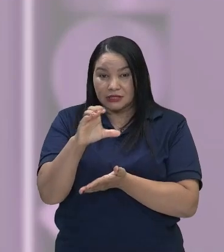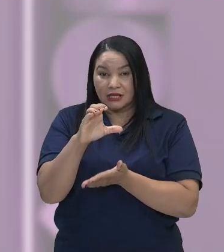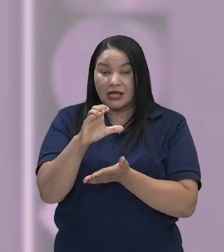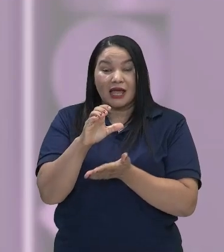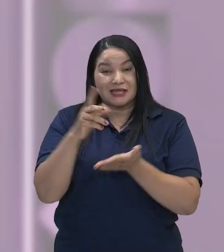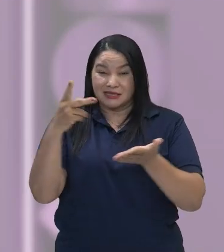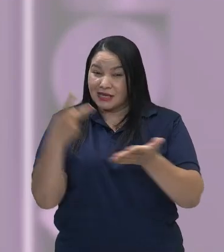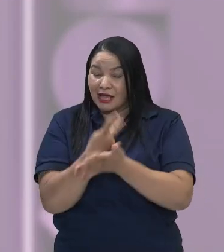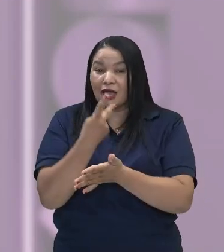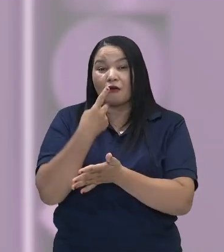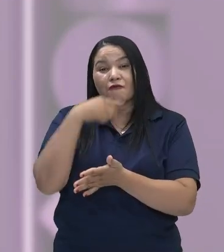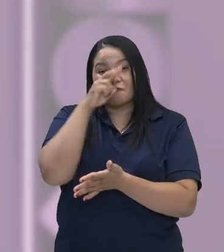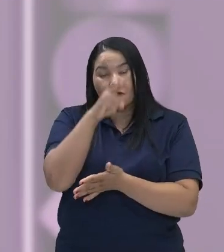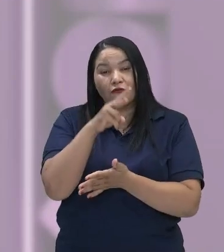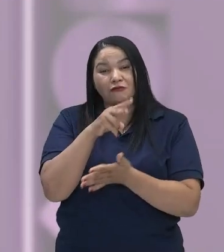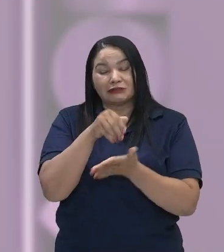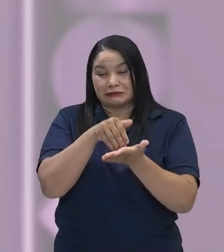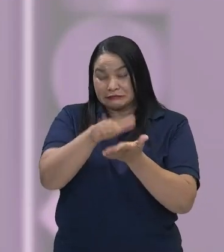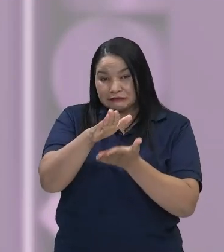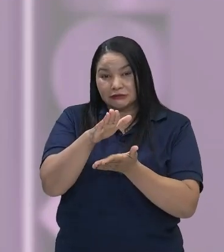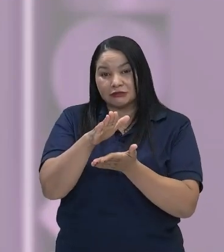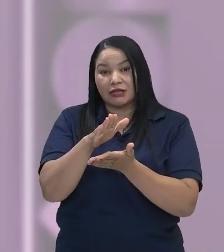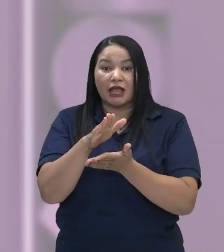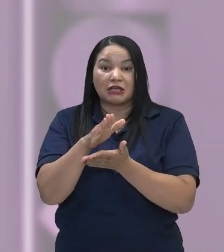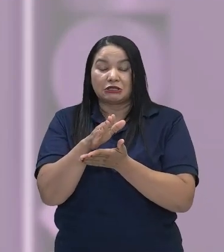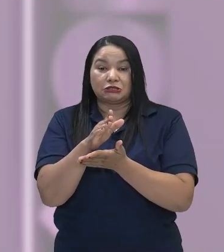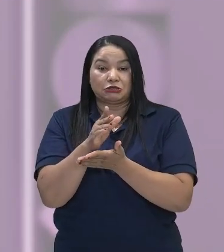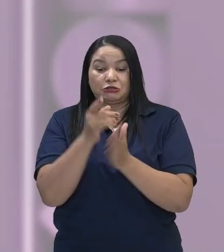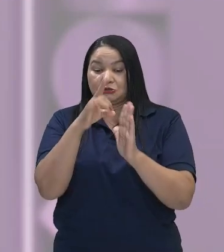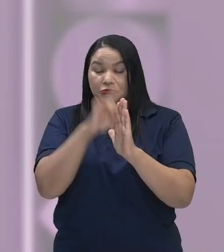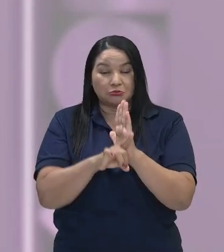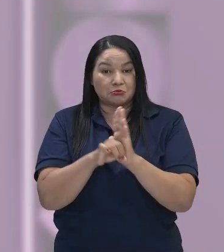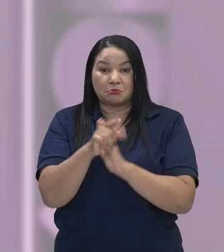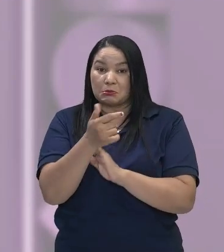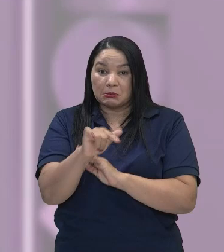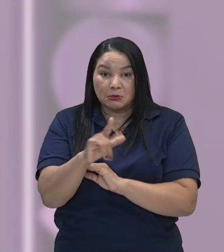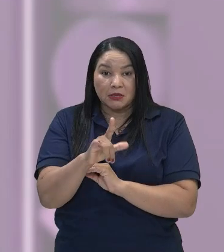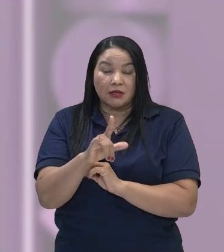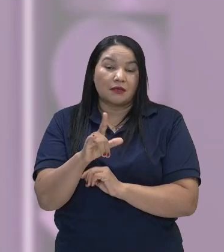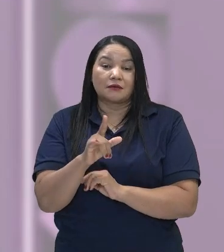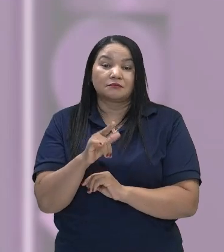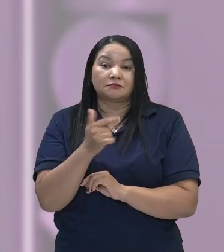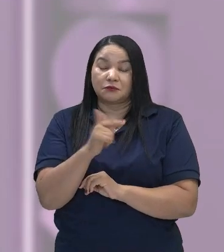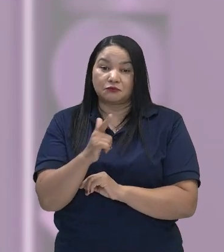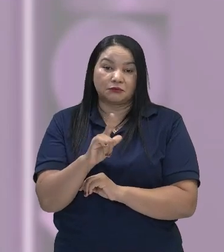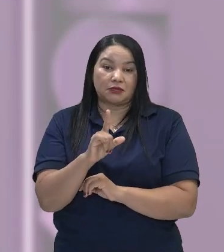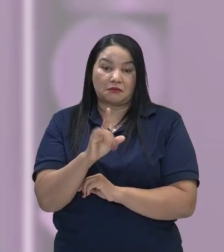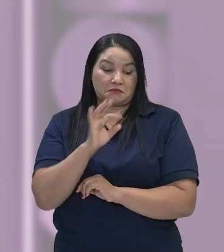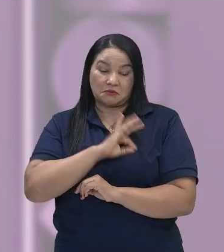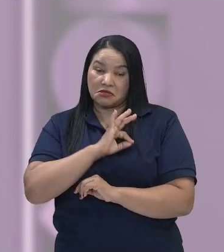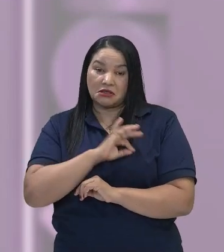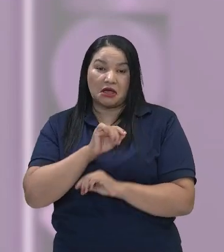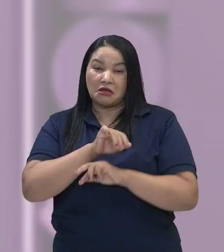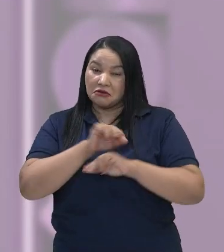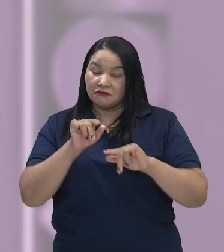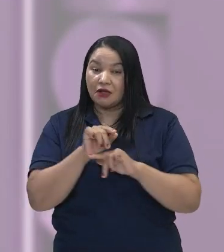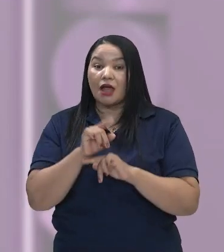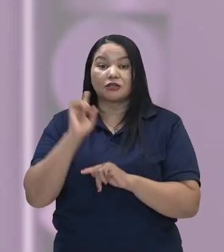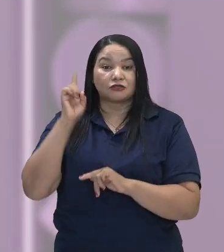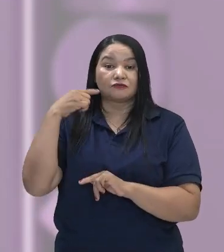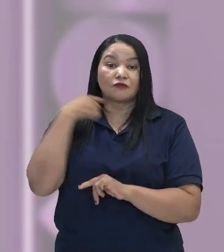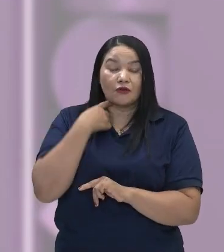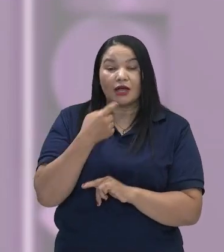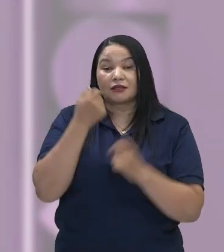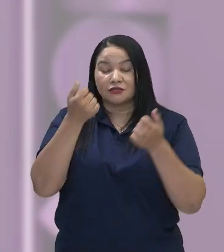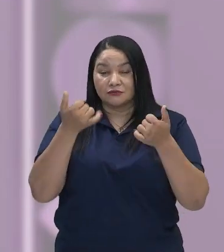demitida. Nesses casos, vocês não terão direitos aos direitos trabalhistas. Né? Como a advogada Paula falou,